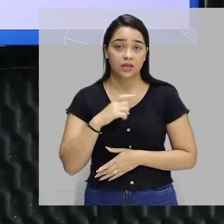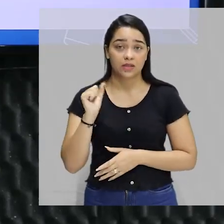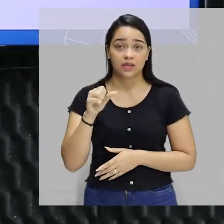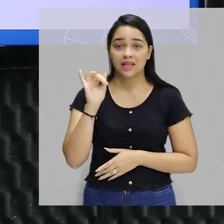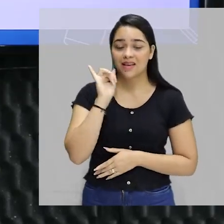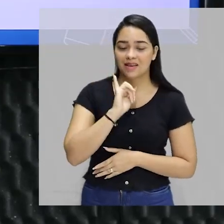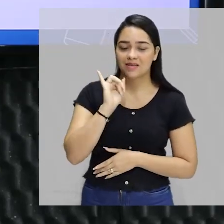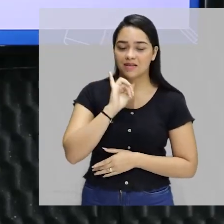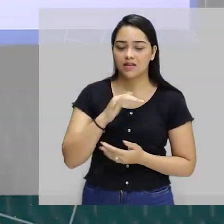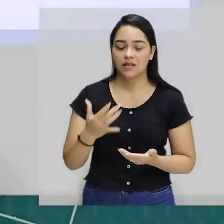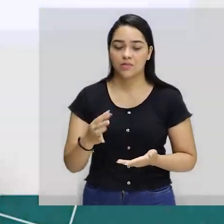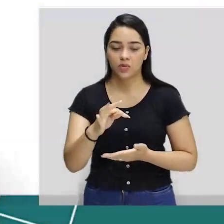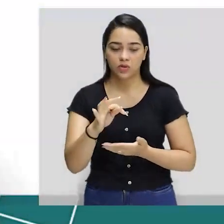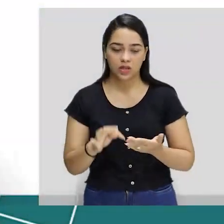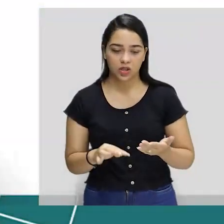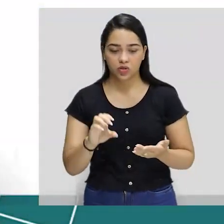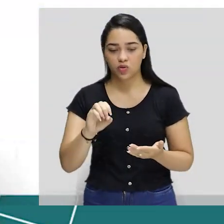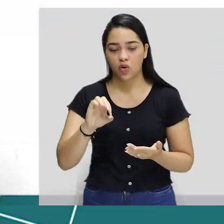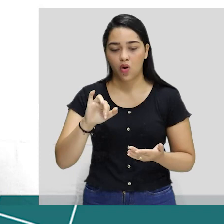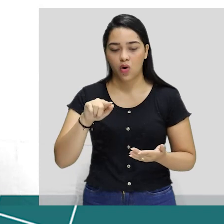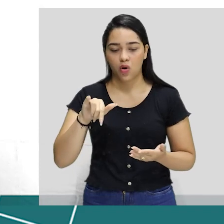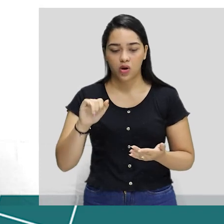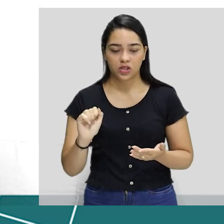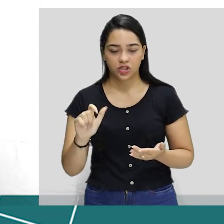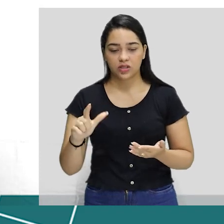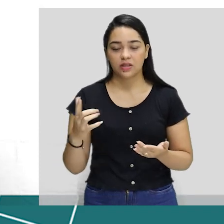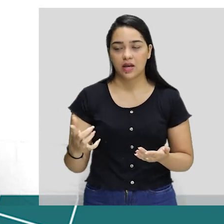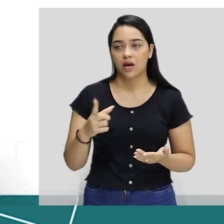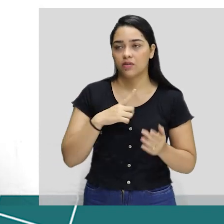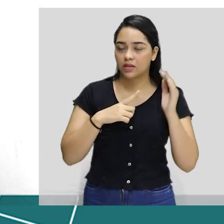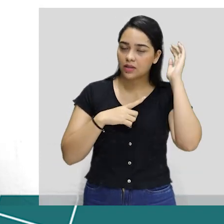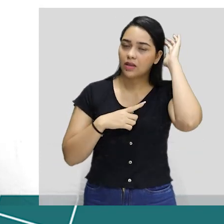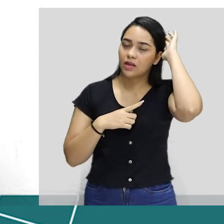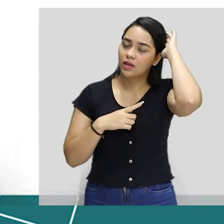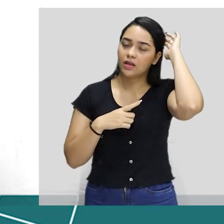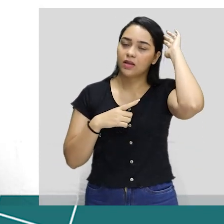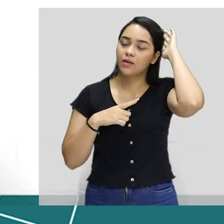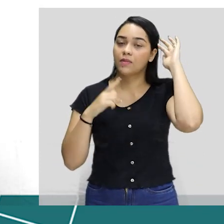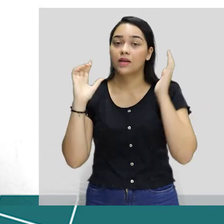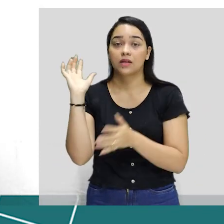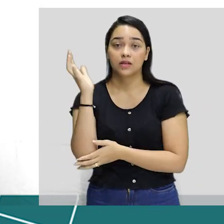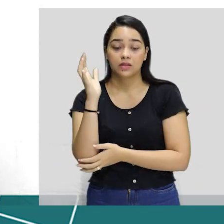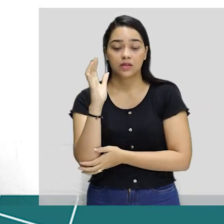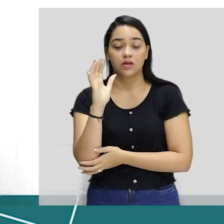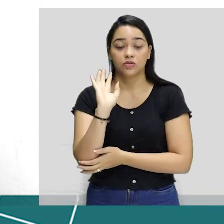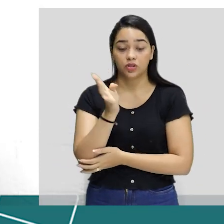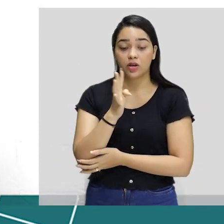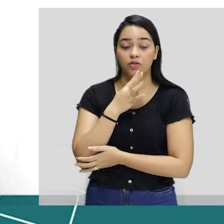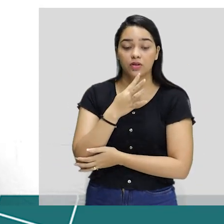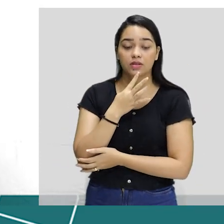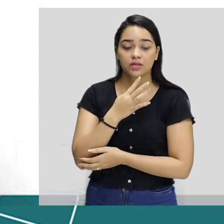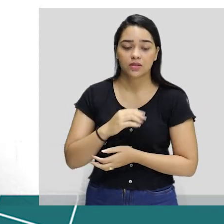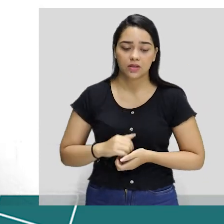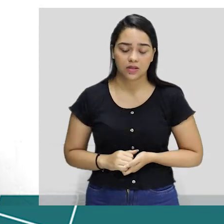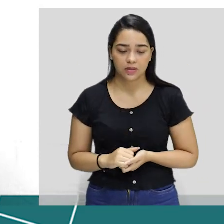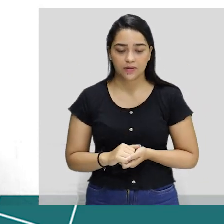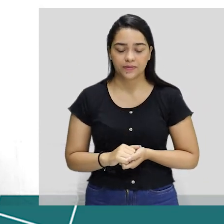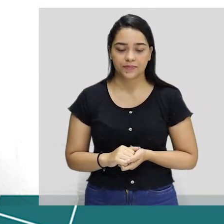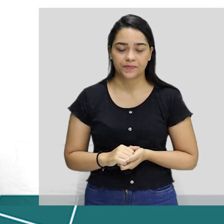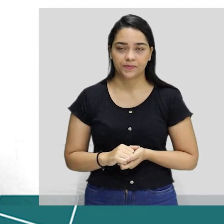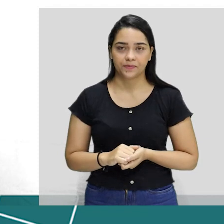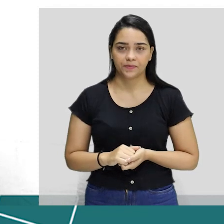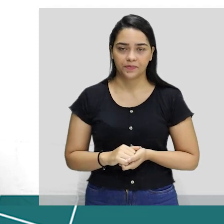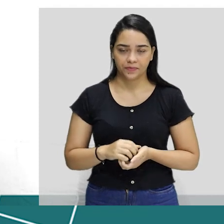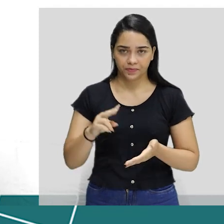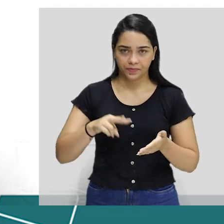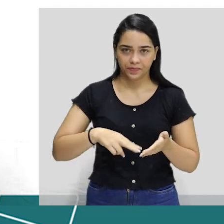por exemplo, o texto original, canção, né, da Minha Terra Tem Palmeiras, canção do exílio bastante conhecida. Minha Terra Tem